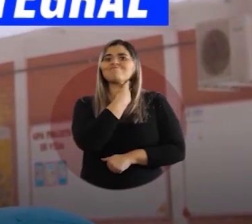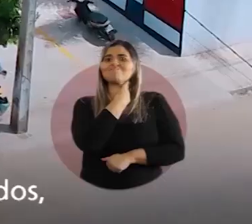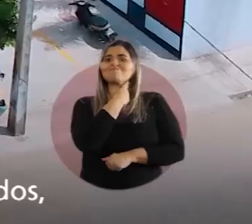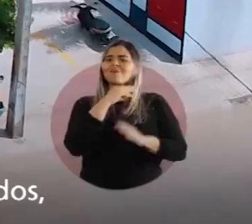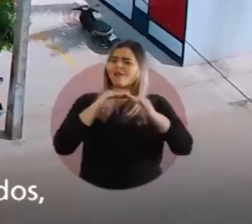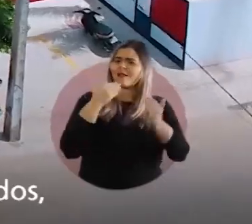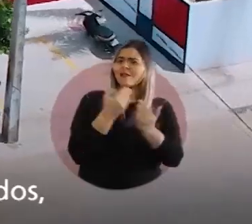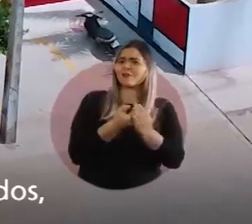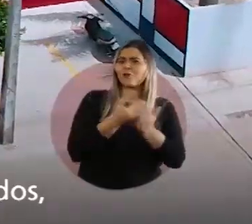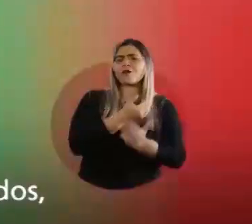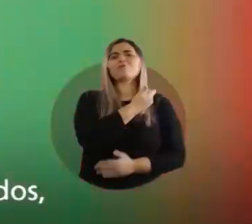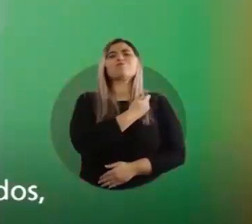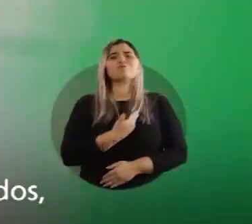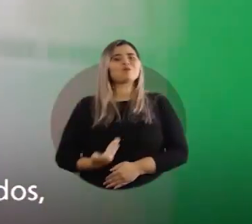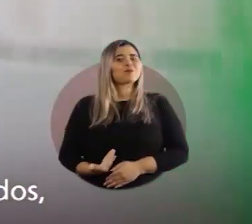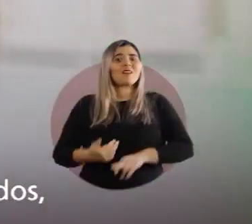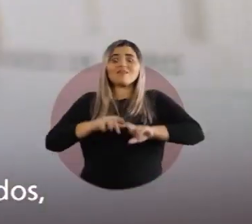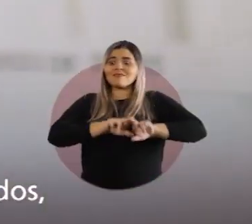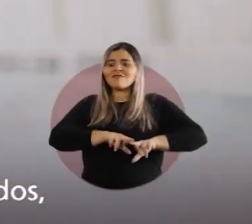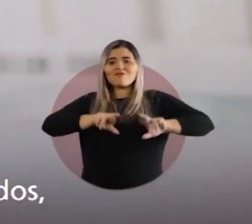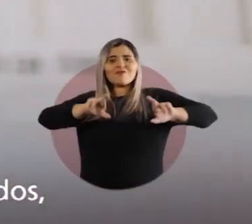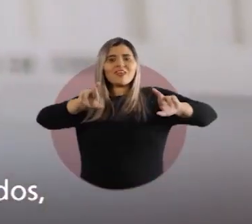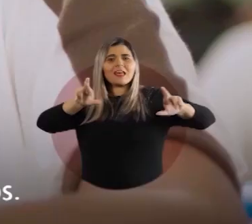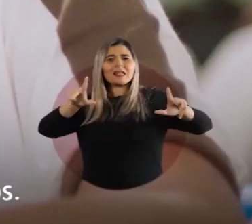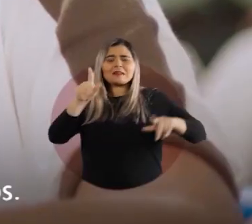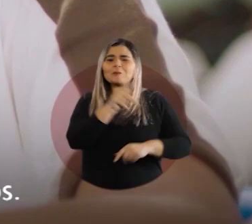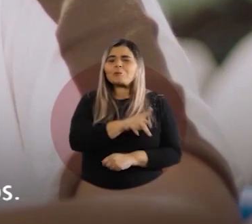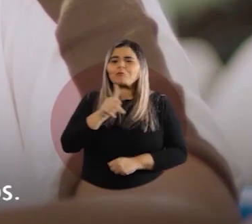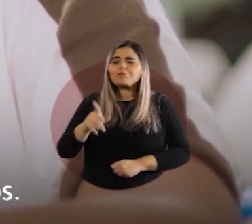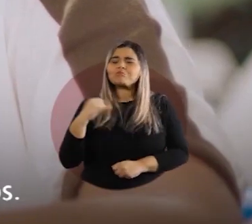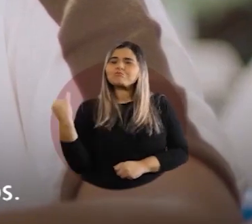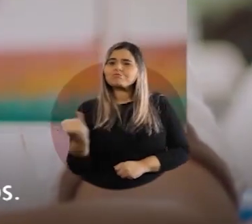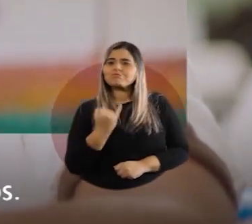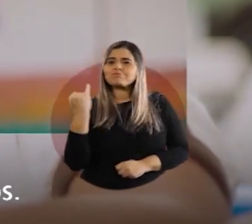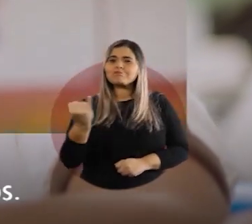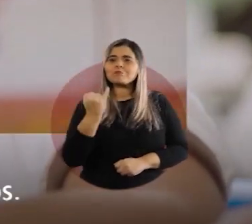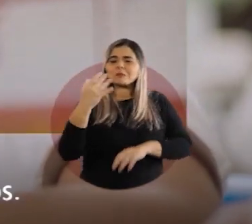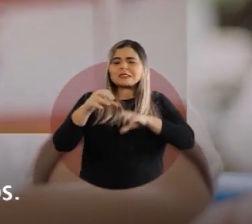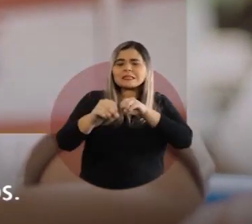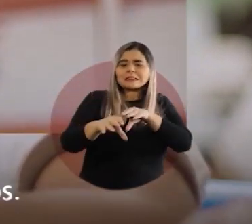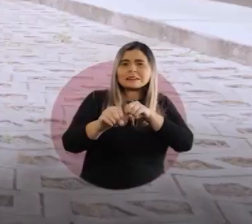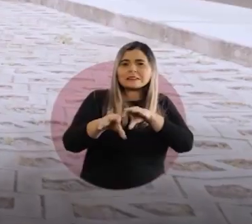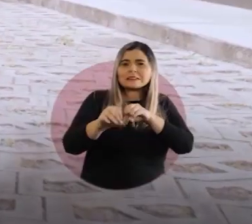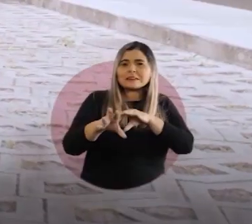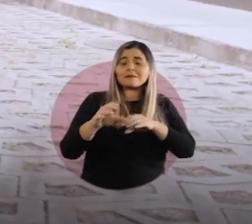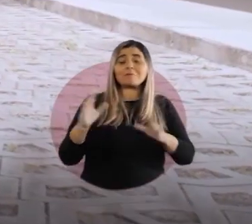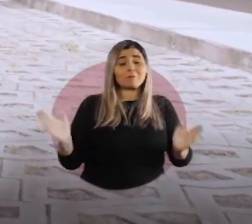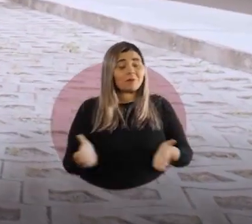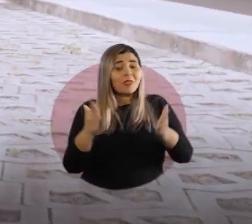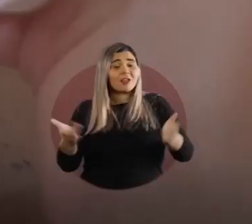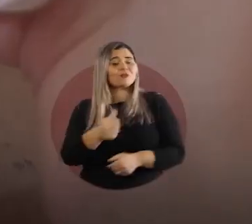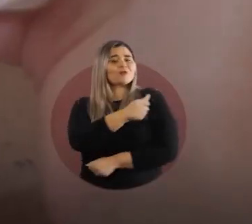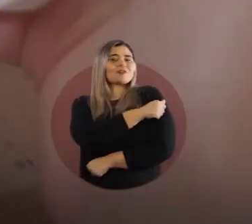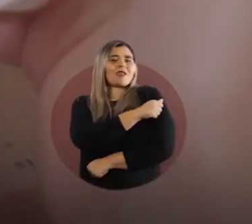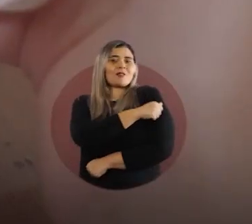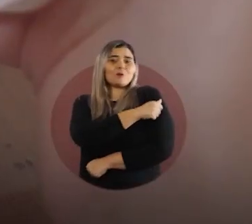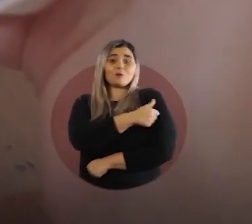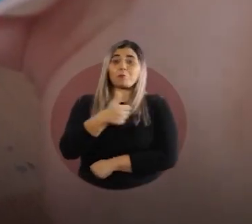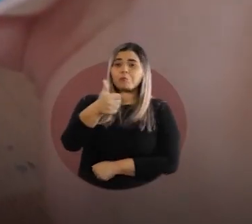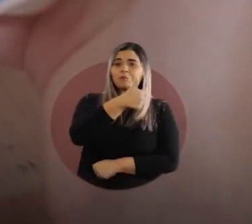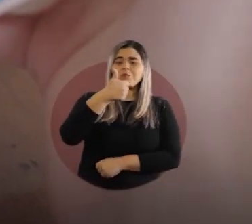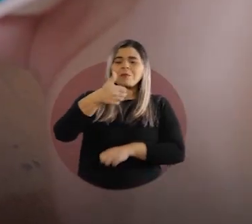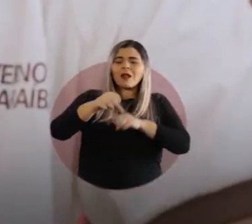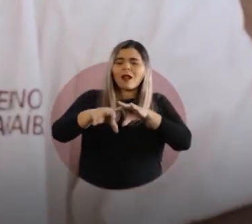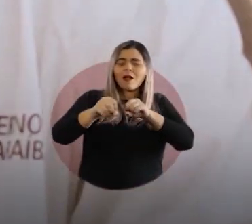escola pública. Foi um outro mundo. Os professores muito dedicados, eles dão muito valor ao protagonismo dos alunos. Quando tive a primeira aula com eles, eu vi que